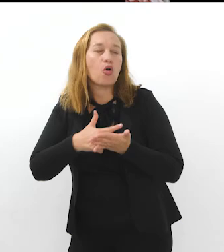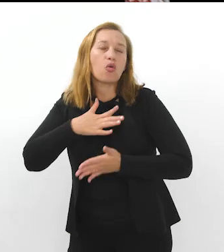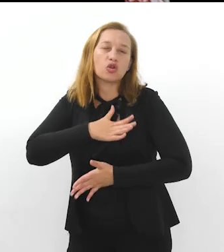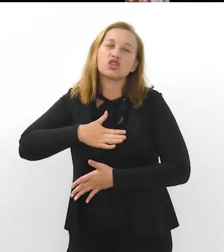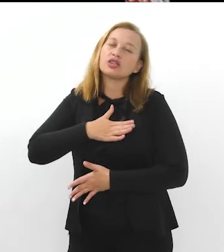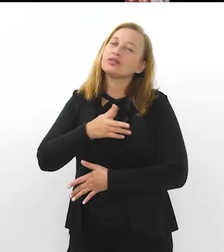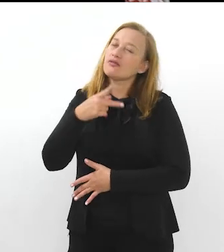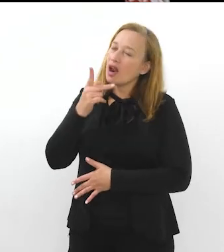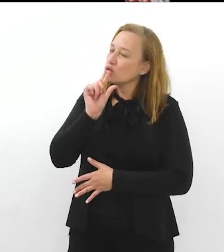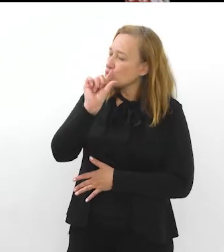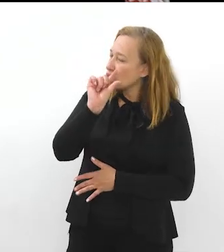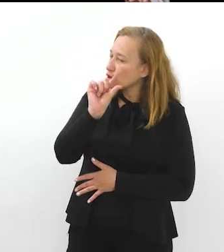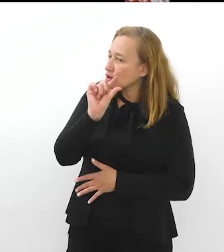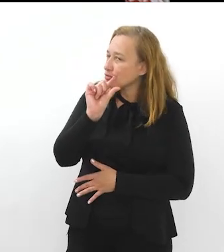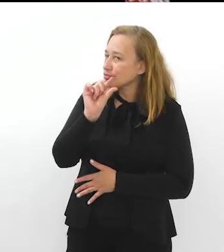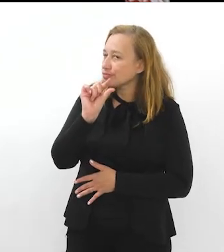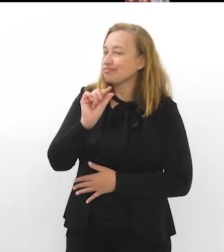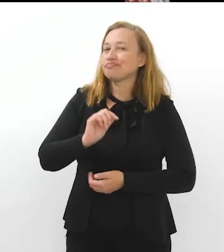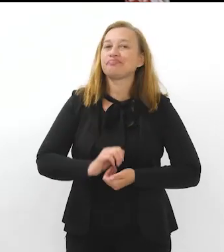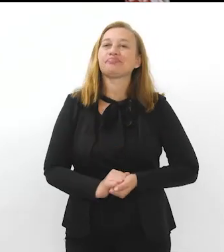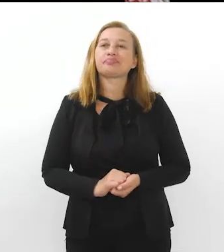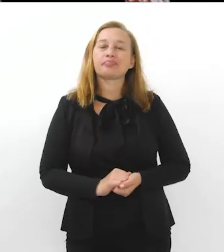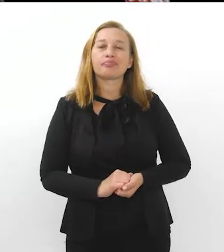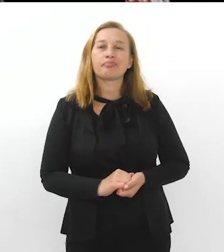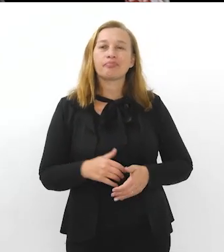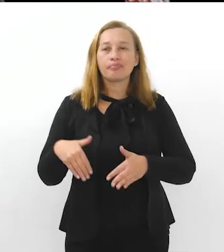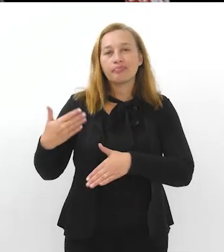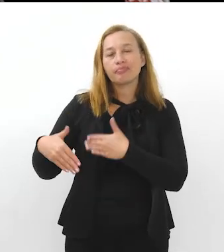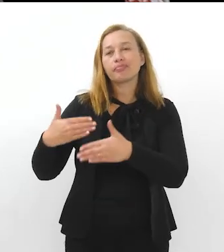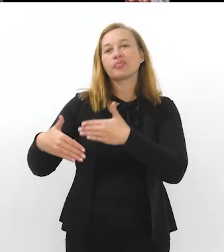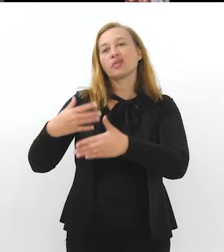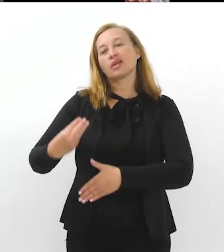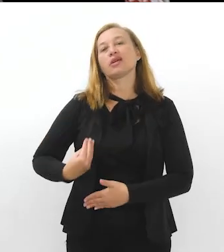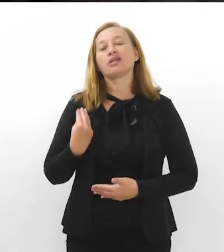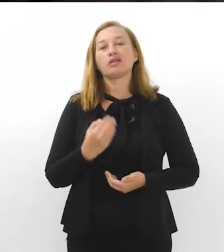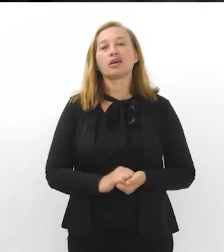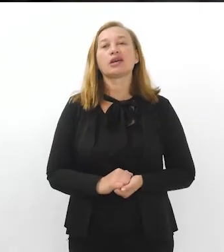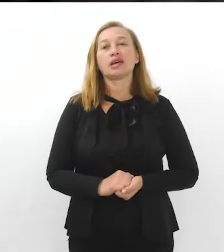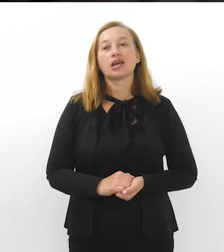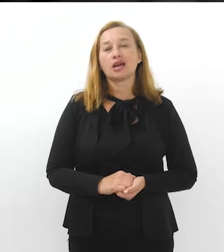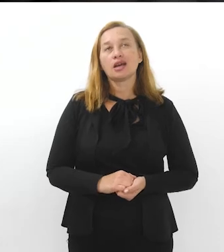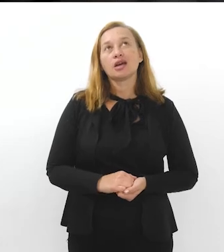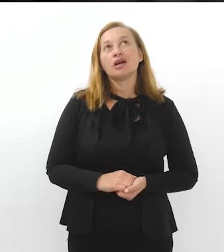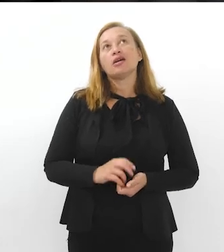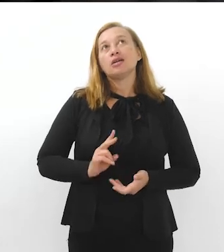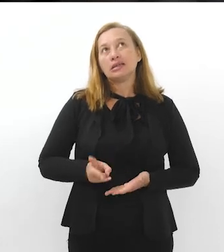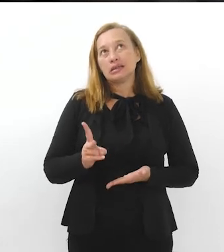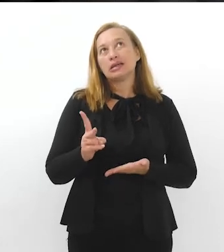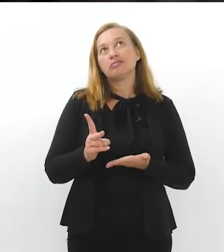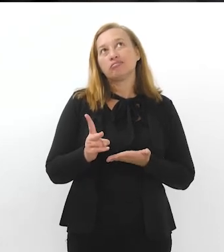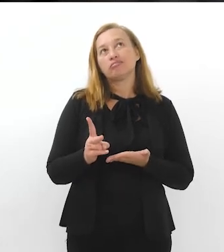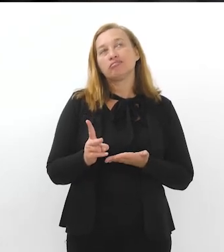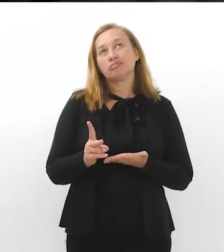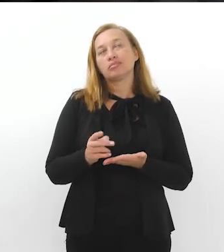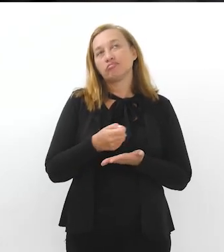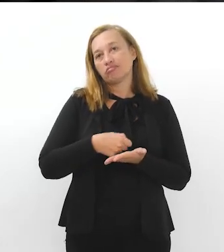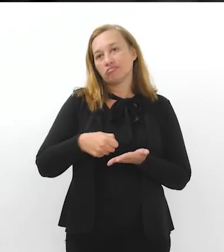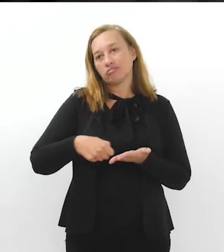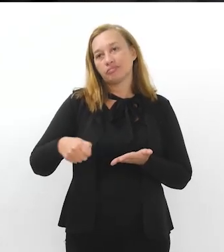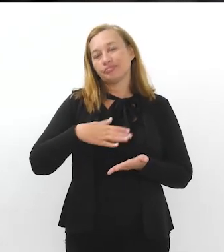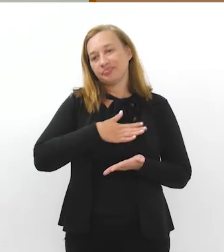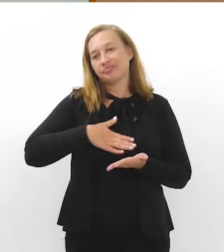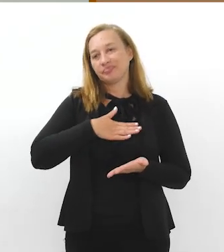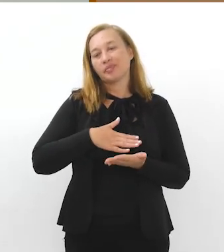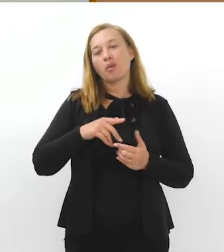livros. Eu gostaria que você me falasse um pouco também dessa sua trajetória. Eu amo escrever, né? Sempre gostei, por isso que